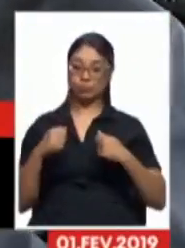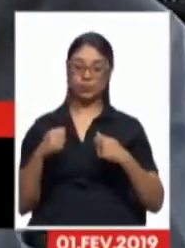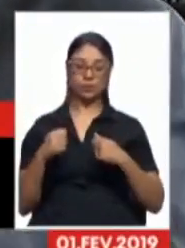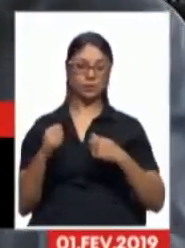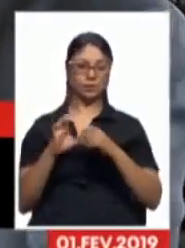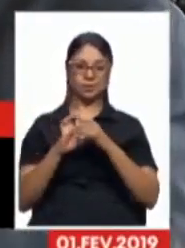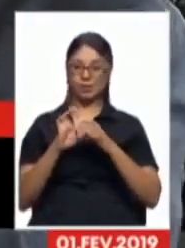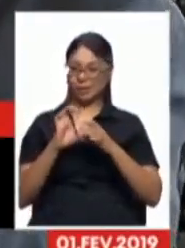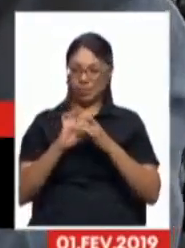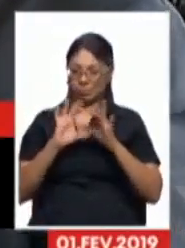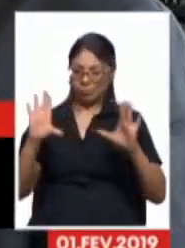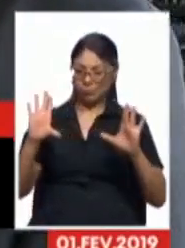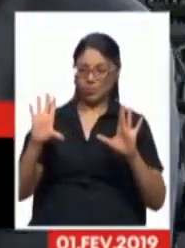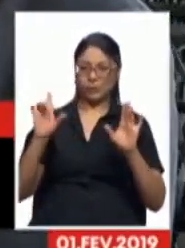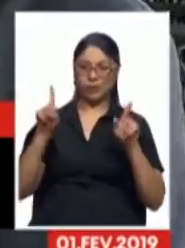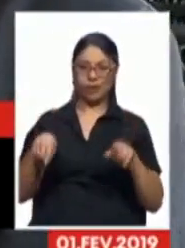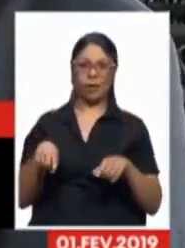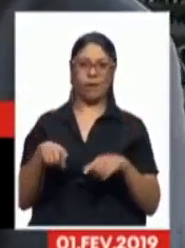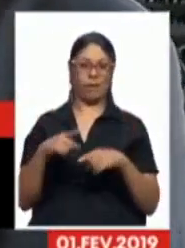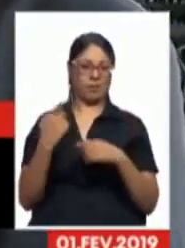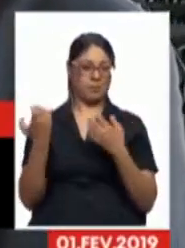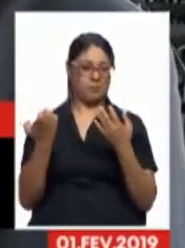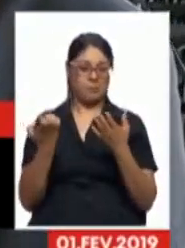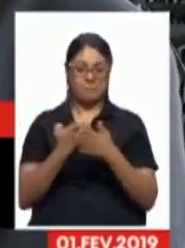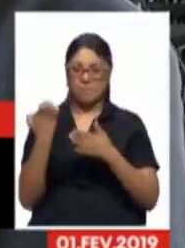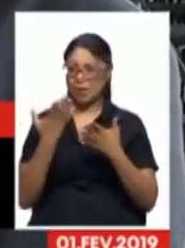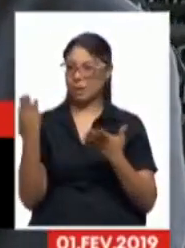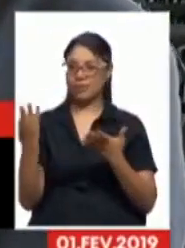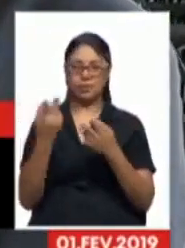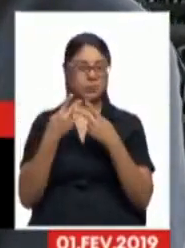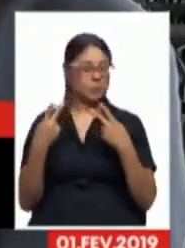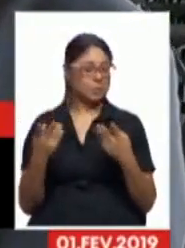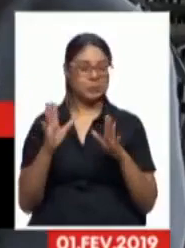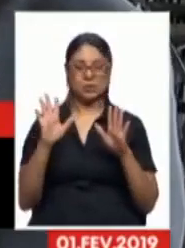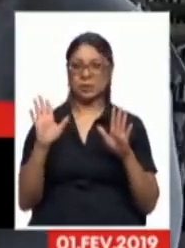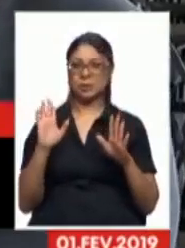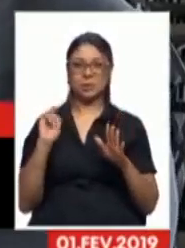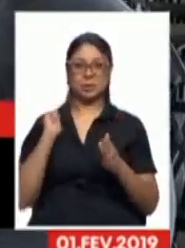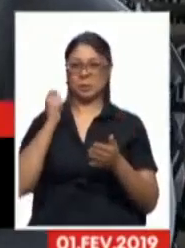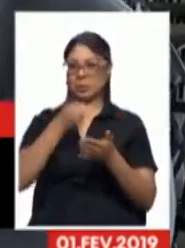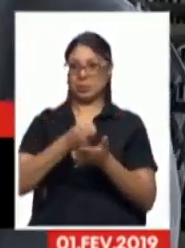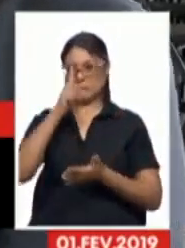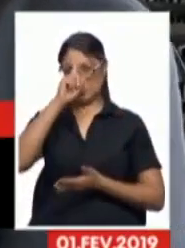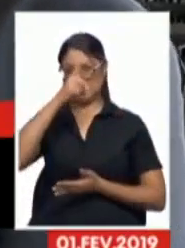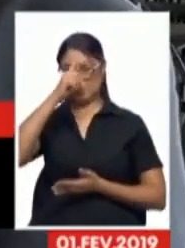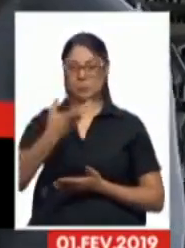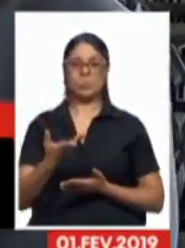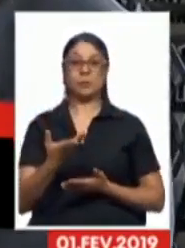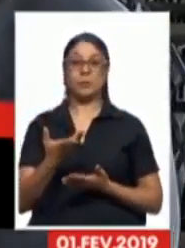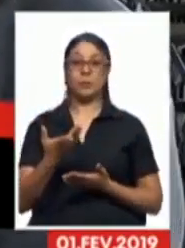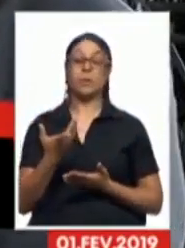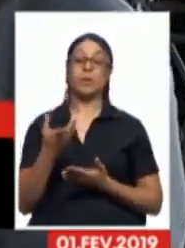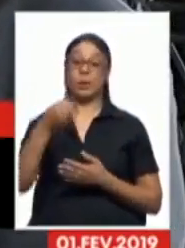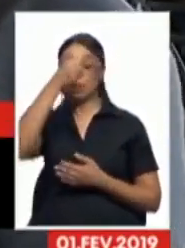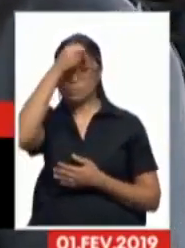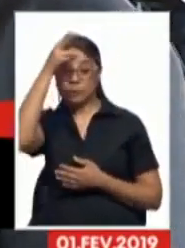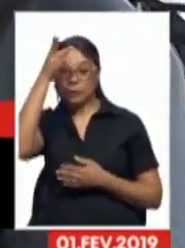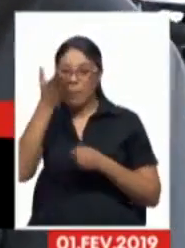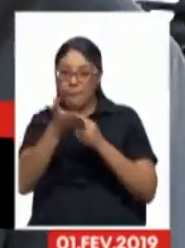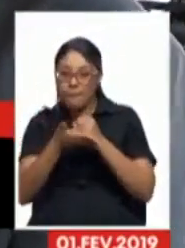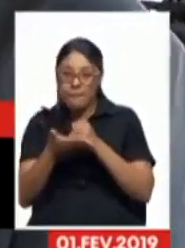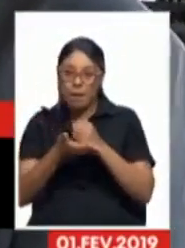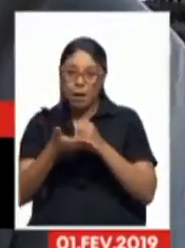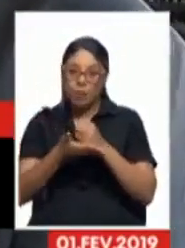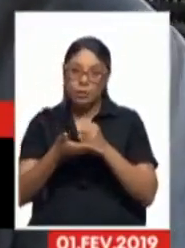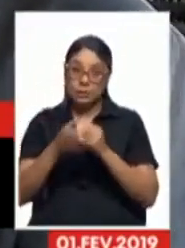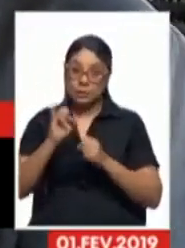que têm dominado o Estado, e não temos condição de continuar desse jeito. E os municípios é a base disso tudo. Se ele se apoiar